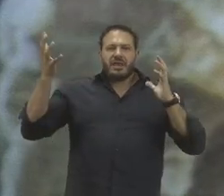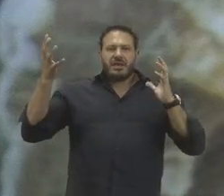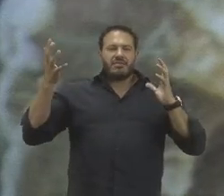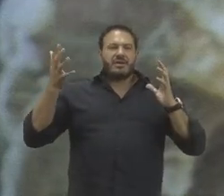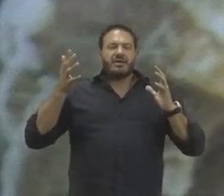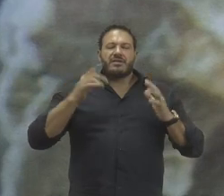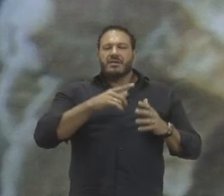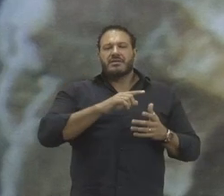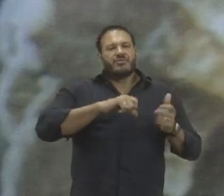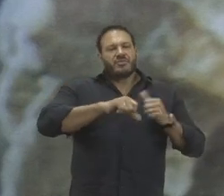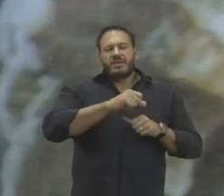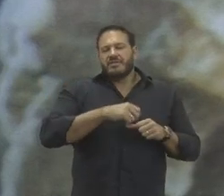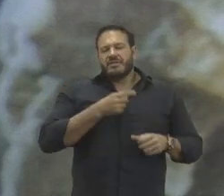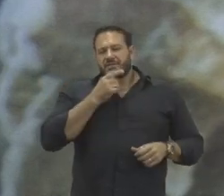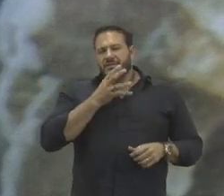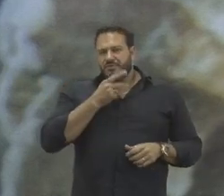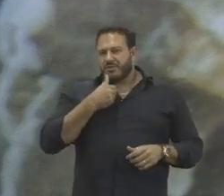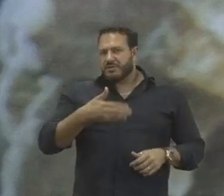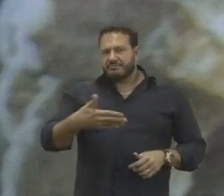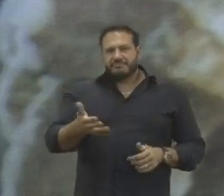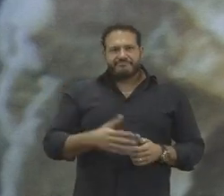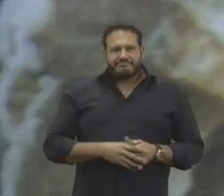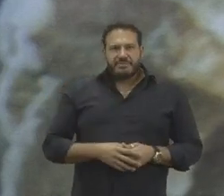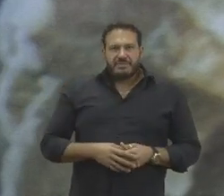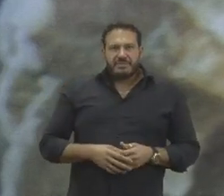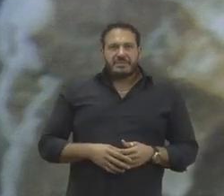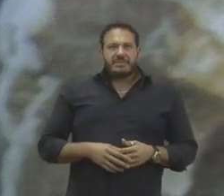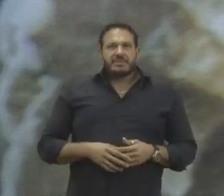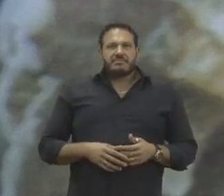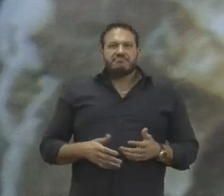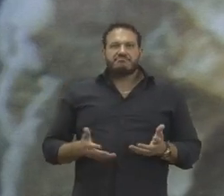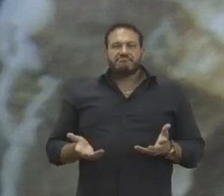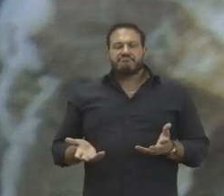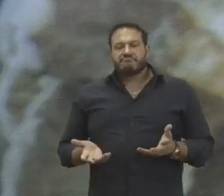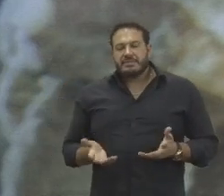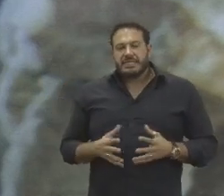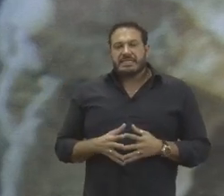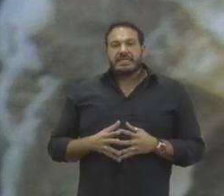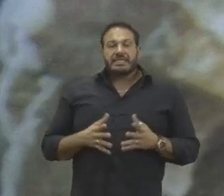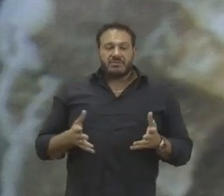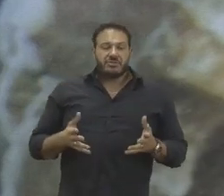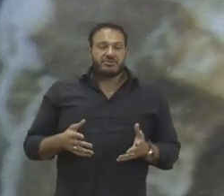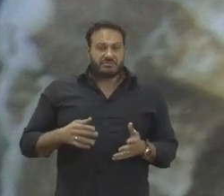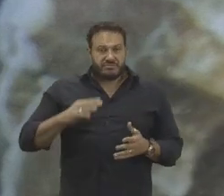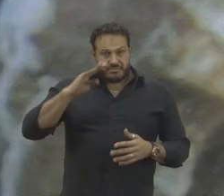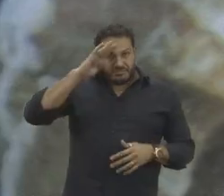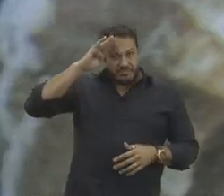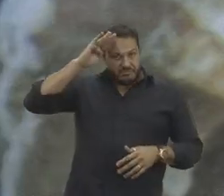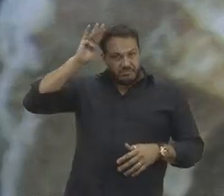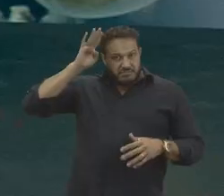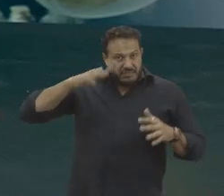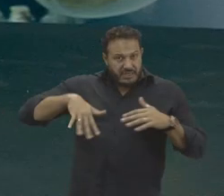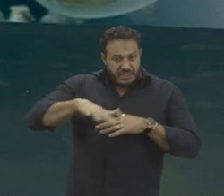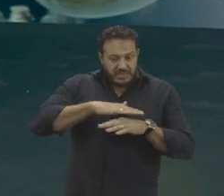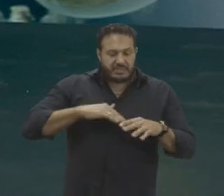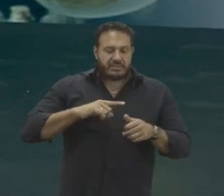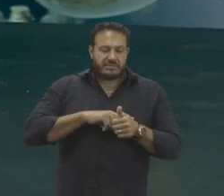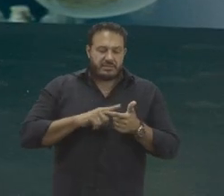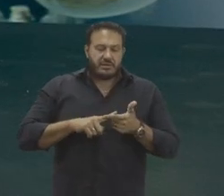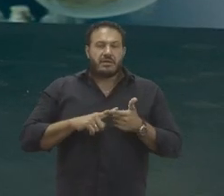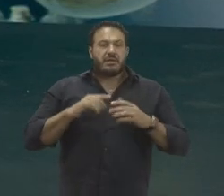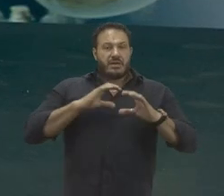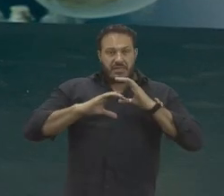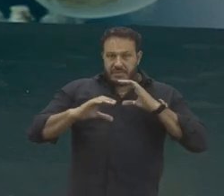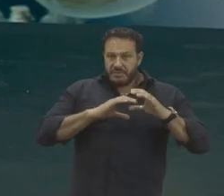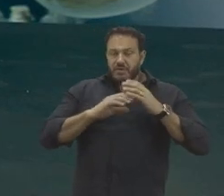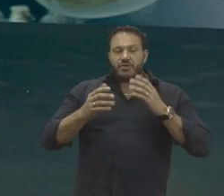naquilo vai demorar muito então é isso eu acho que eh academia eh comunicação né